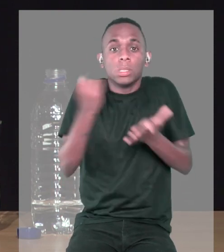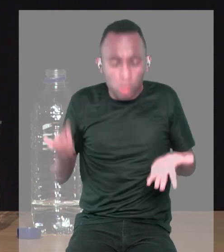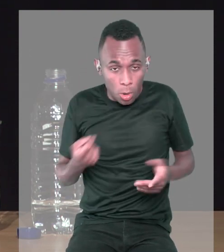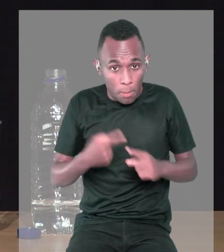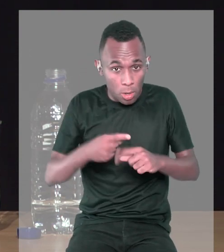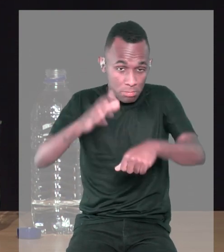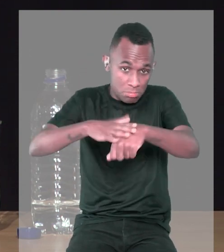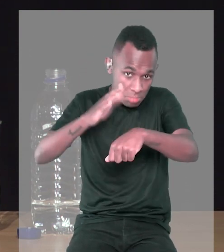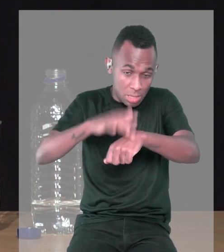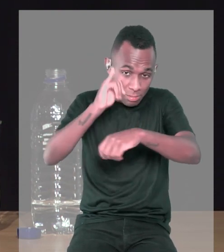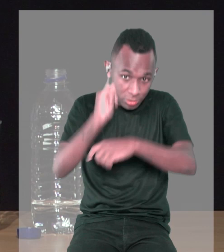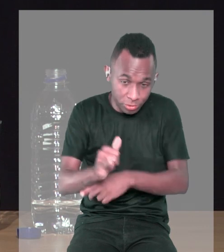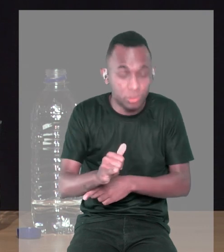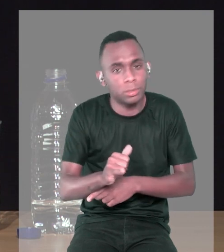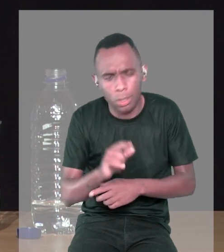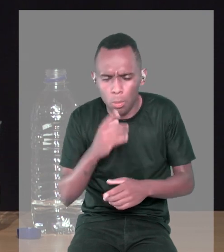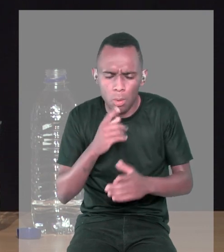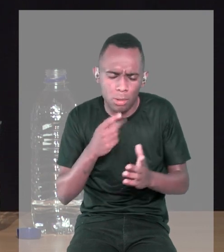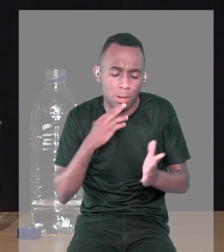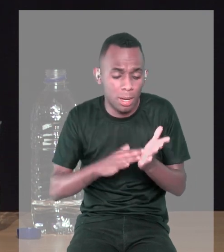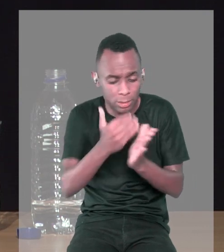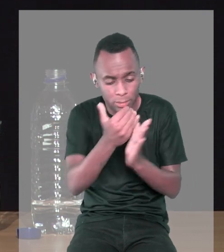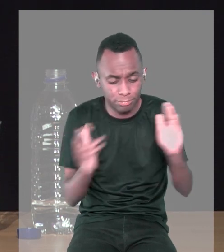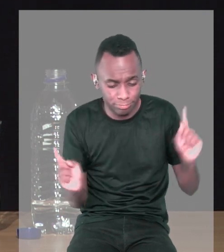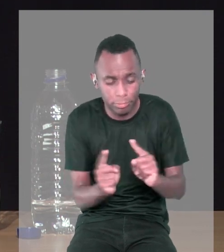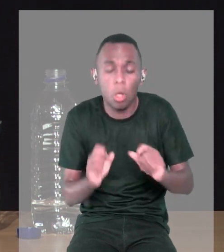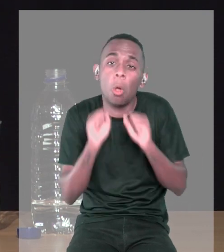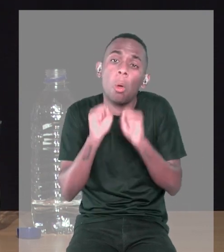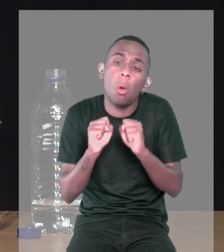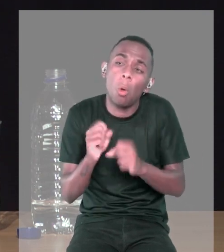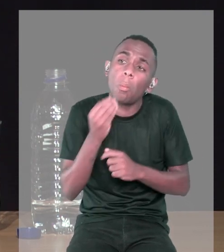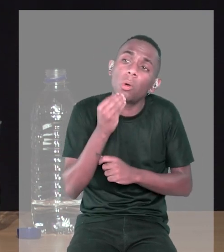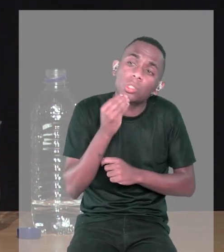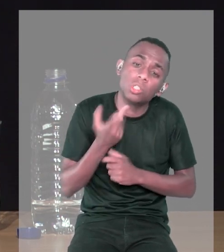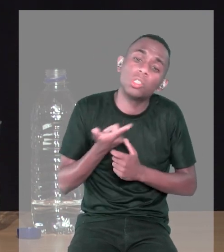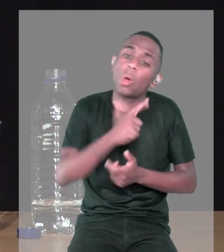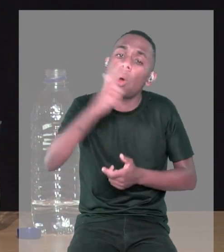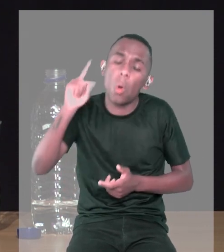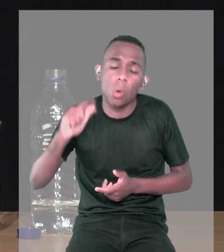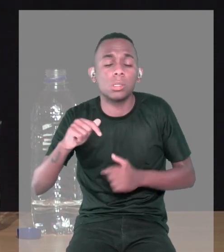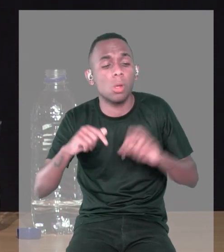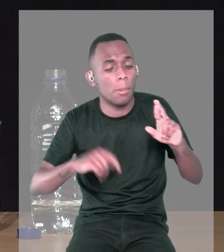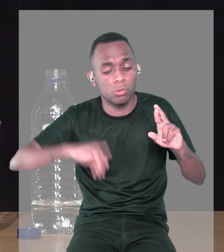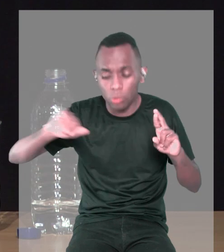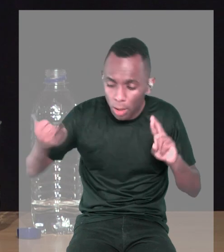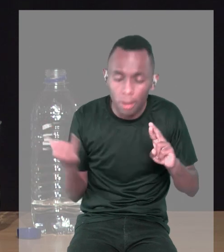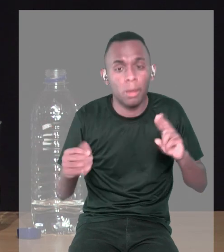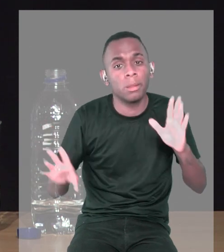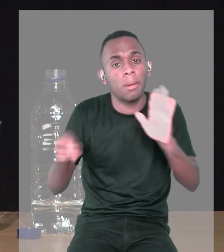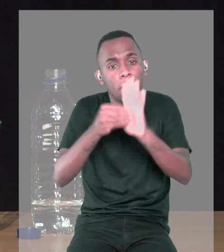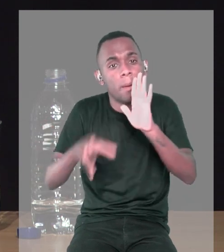invocar Tristão e Isolda, Romeu e Julieta, os exemplos estão aí. E por isso eu fiz questão de